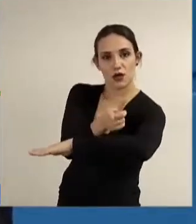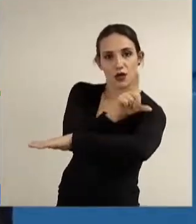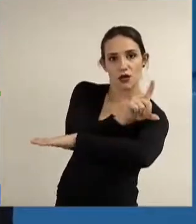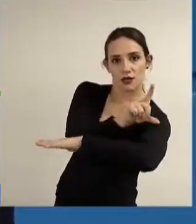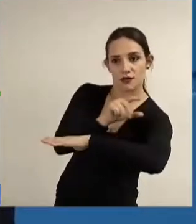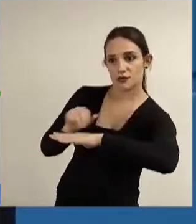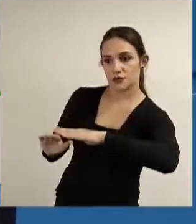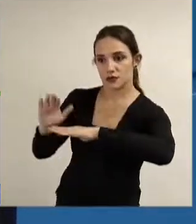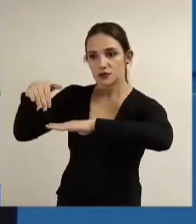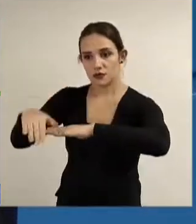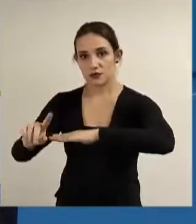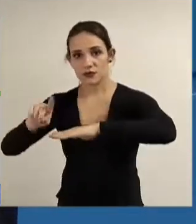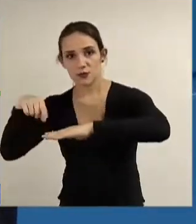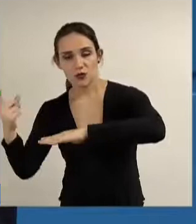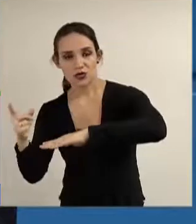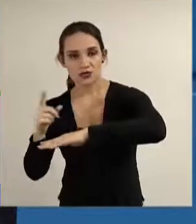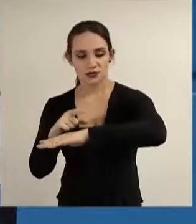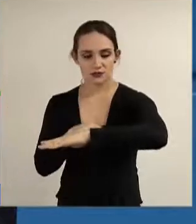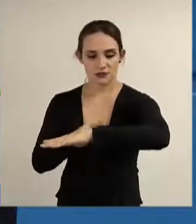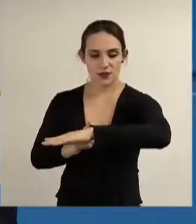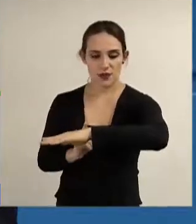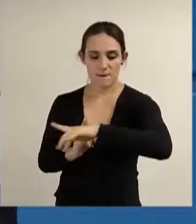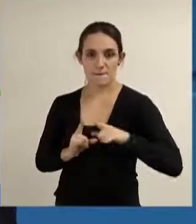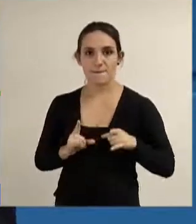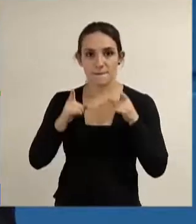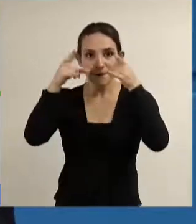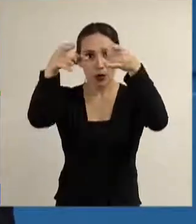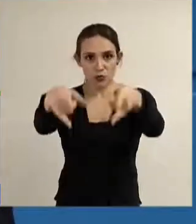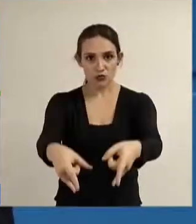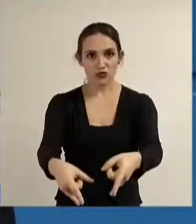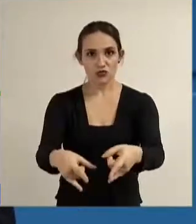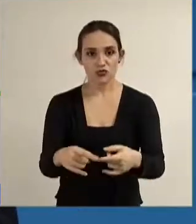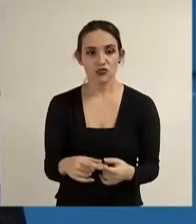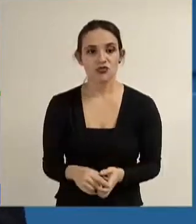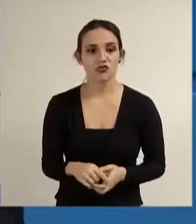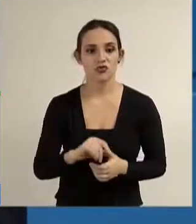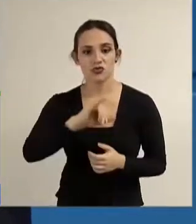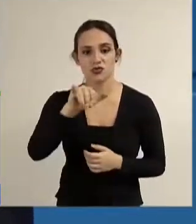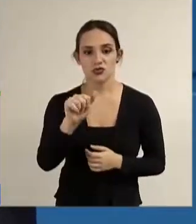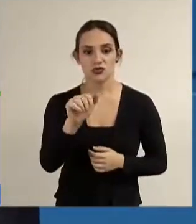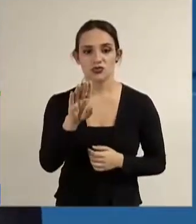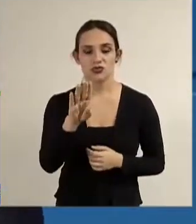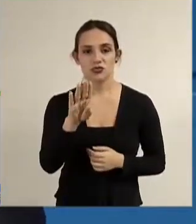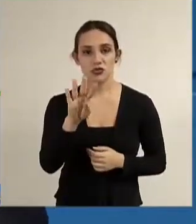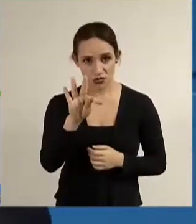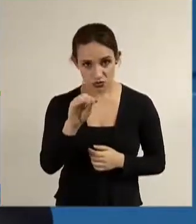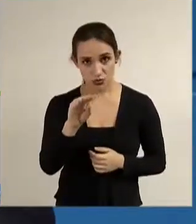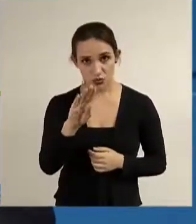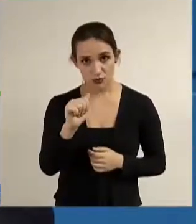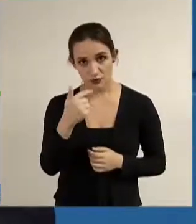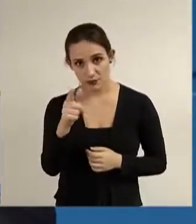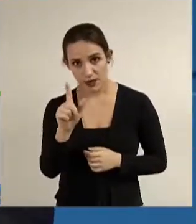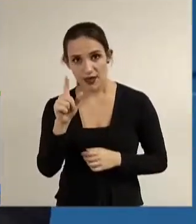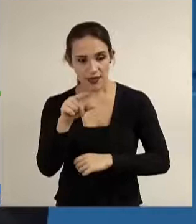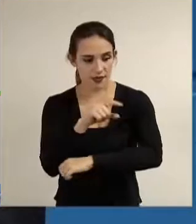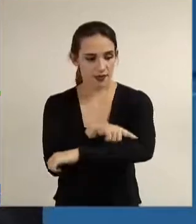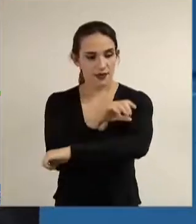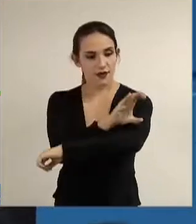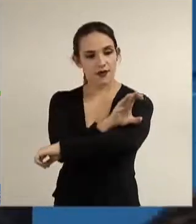o Ribeirão Jatobá, situado no trecho que liga Campo Grande ao município de